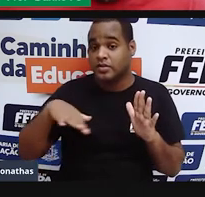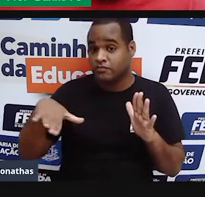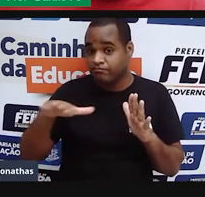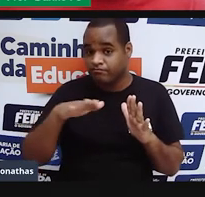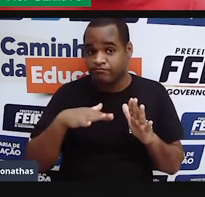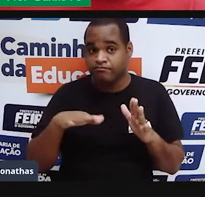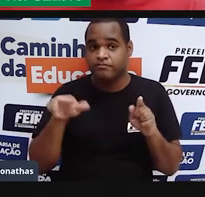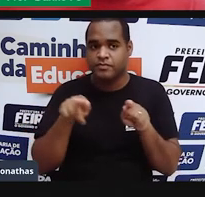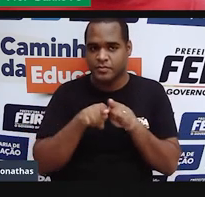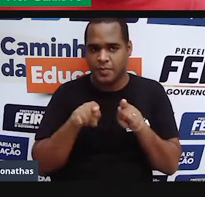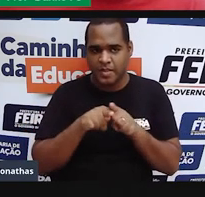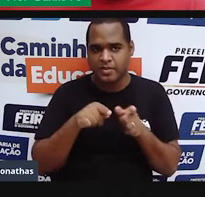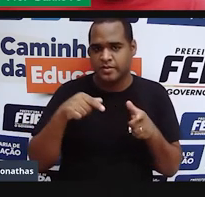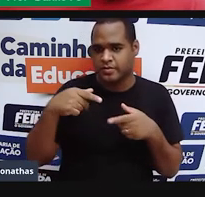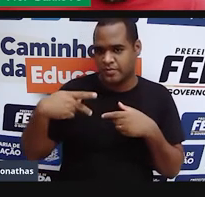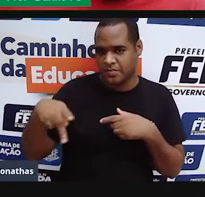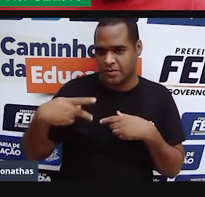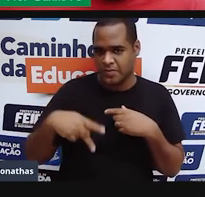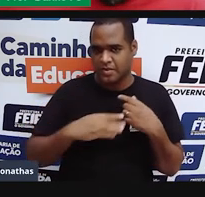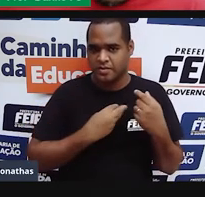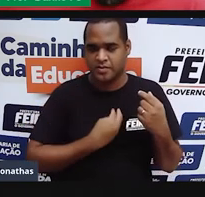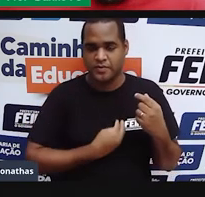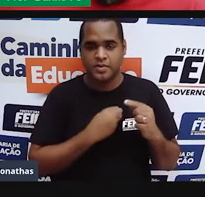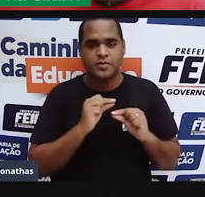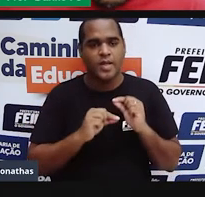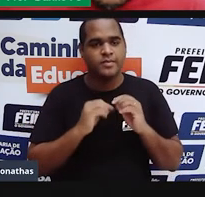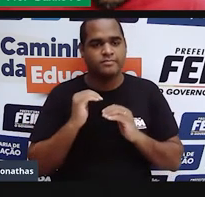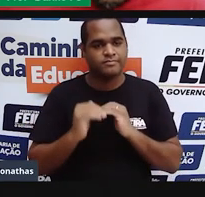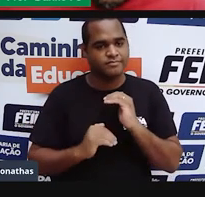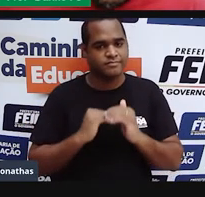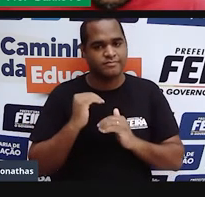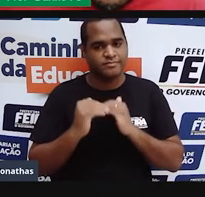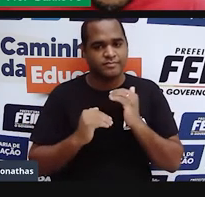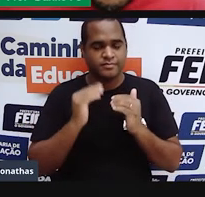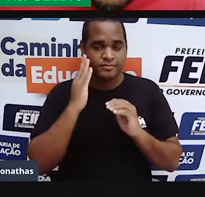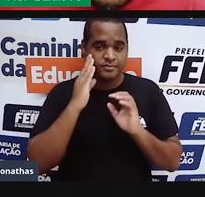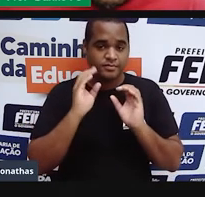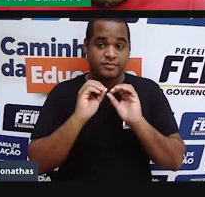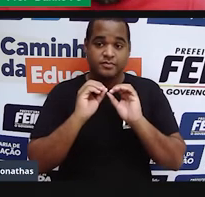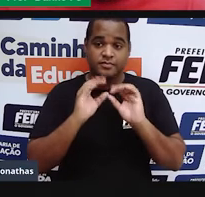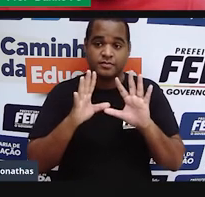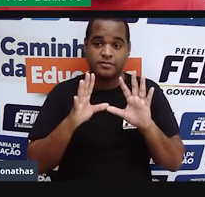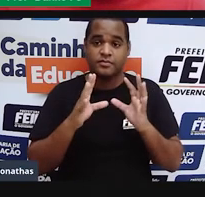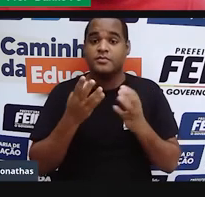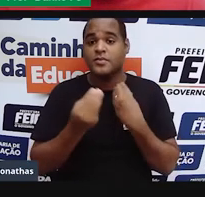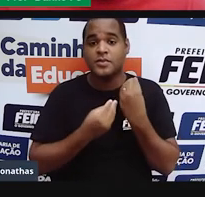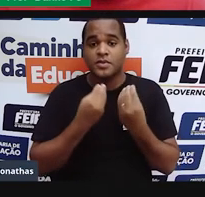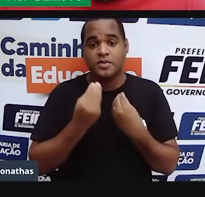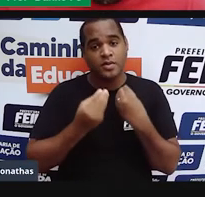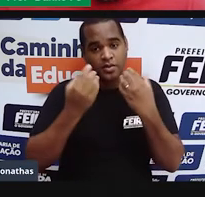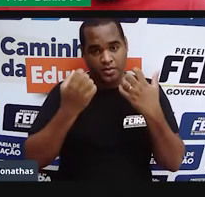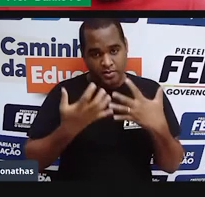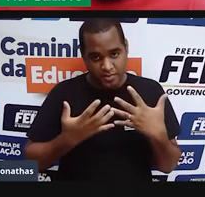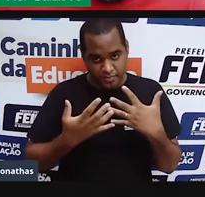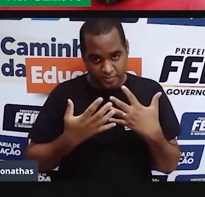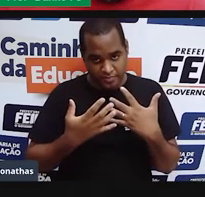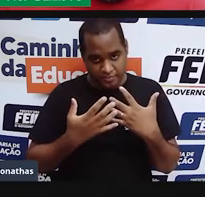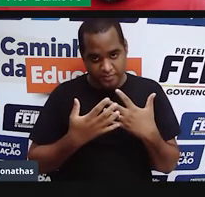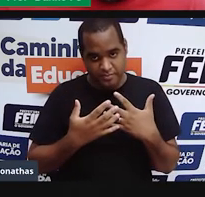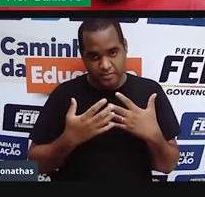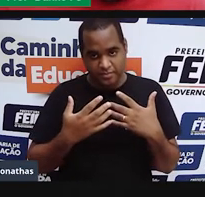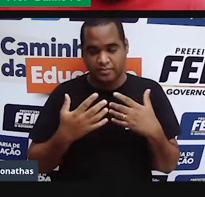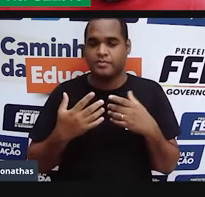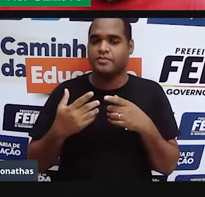Marinha e a derrota final do Paraguai, há um processo de luta. Agora não